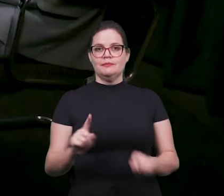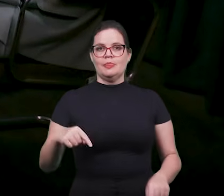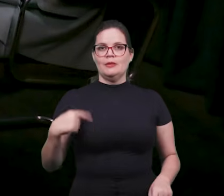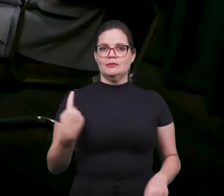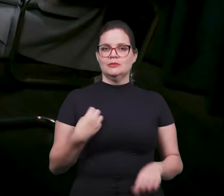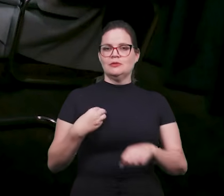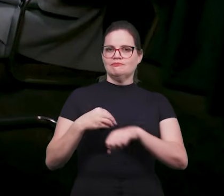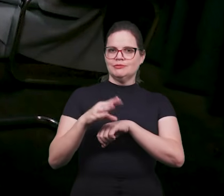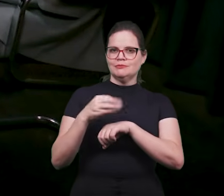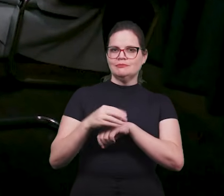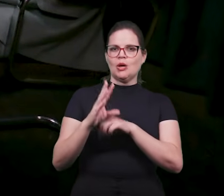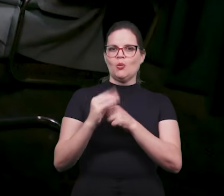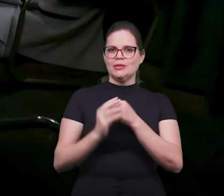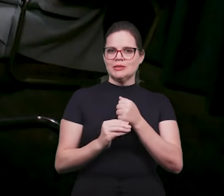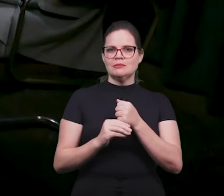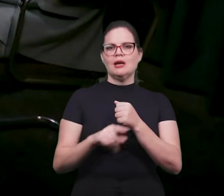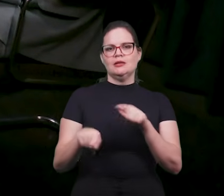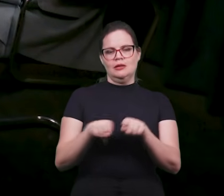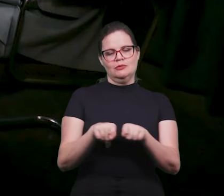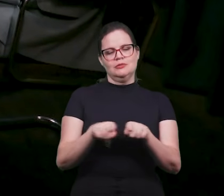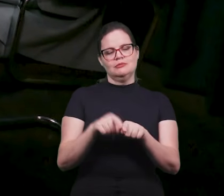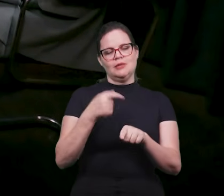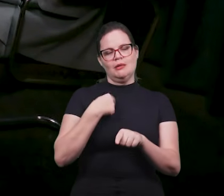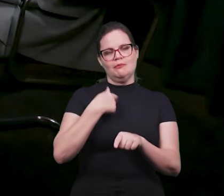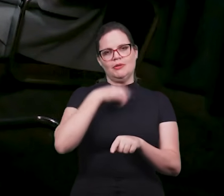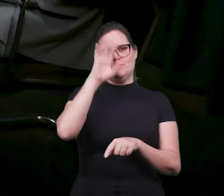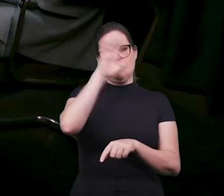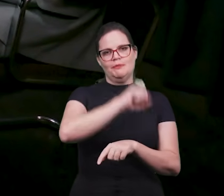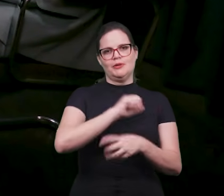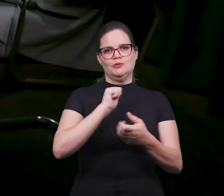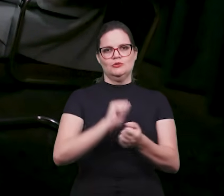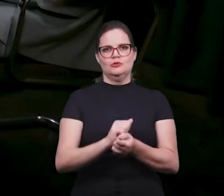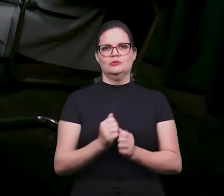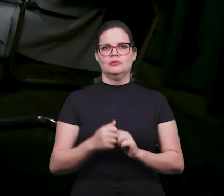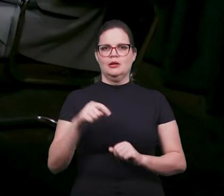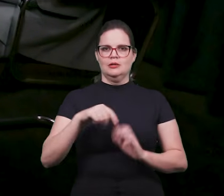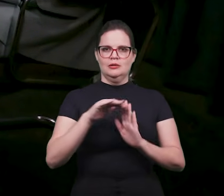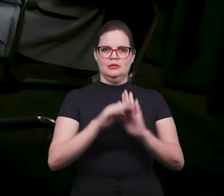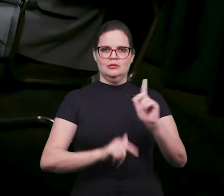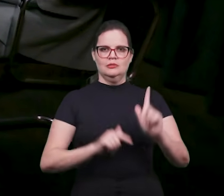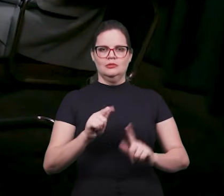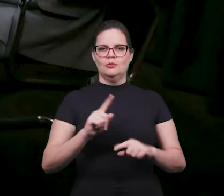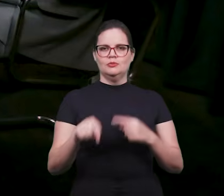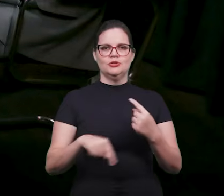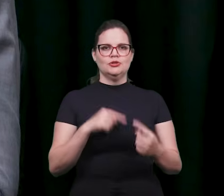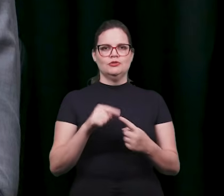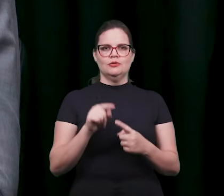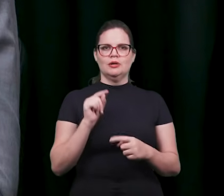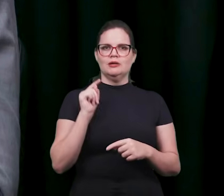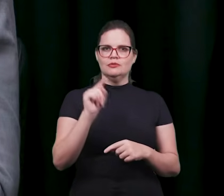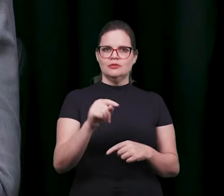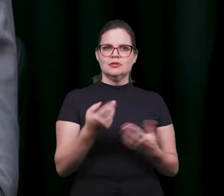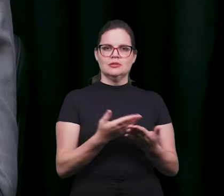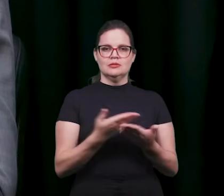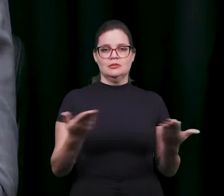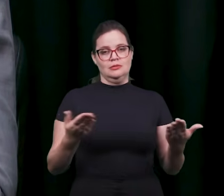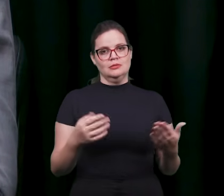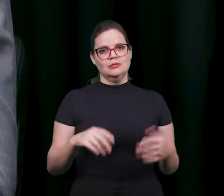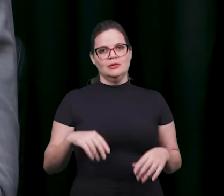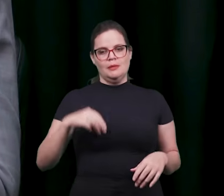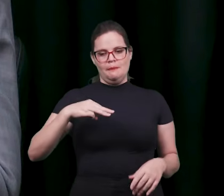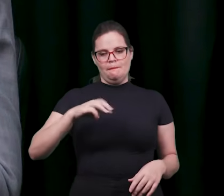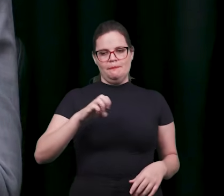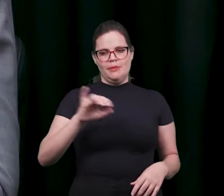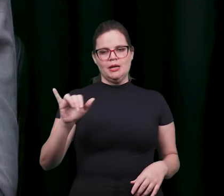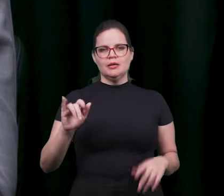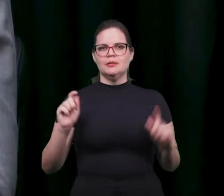quando a gente compartilha conhecimento, a gente também recebe conhecimento. E o objetivo desse programa é que você você